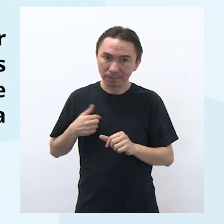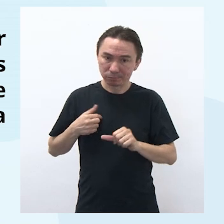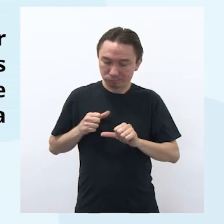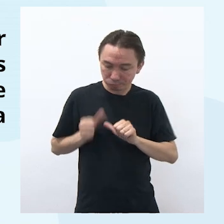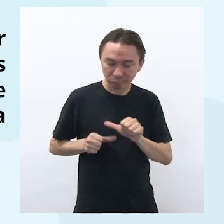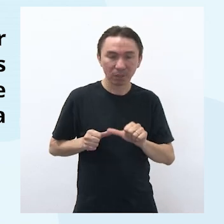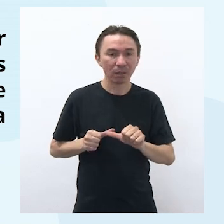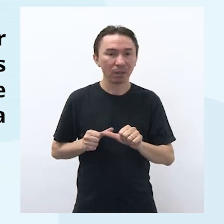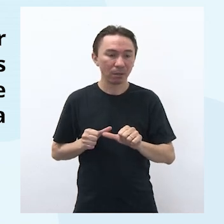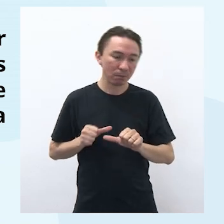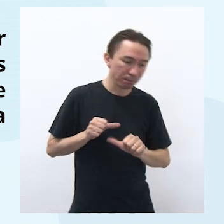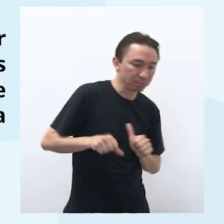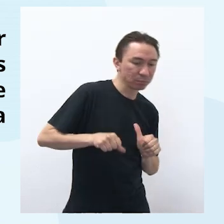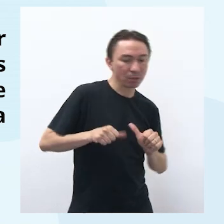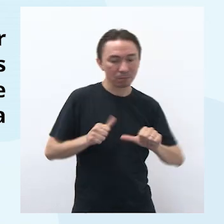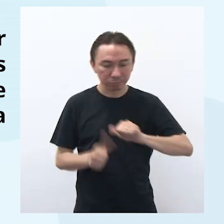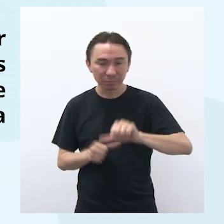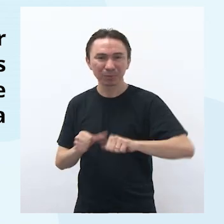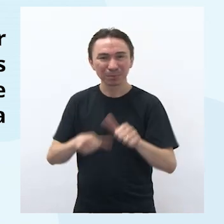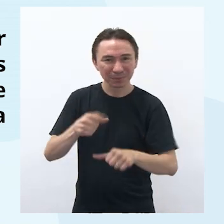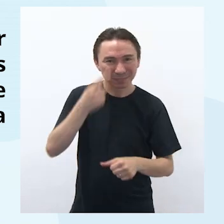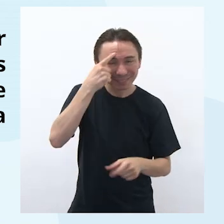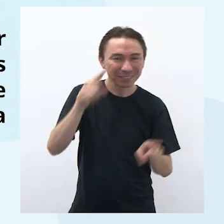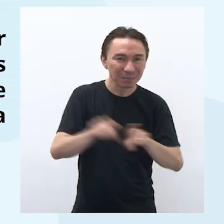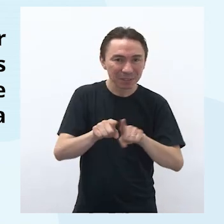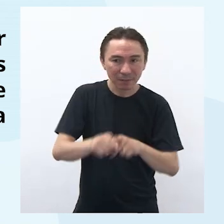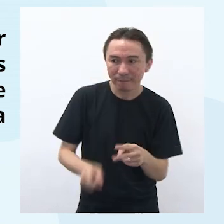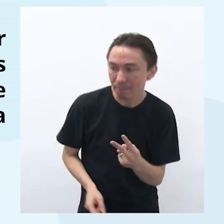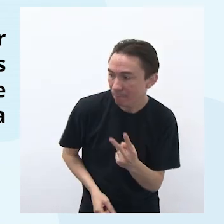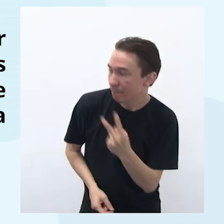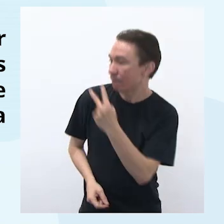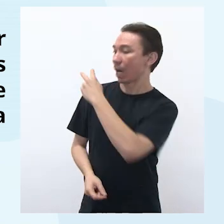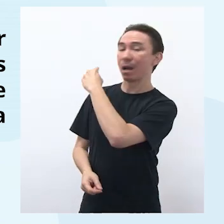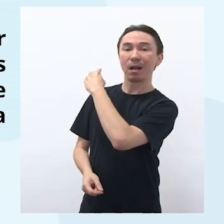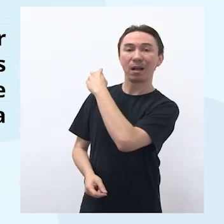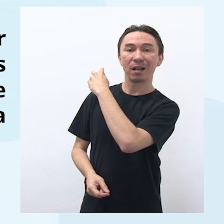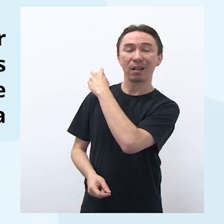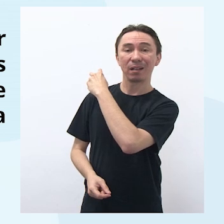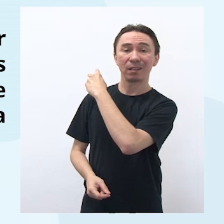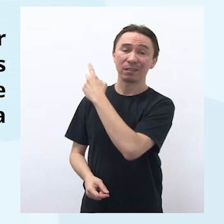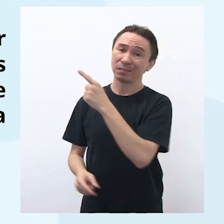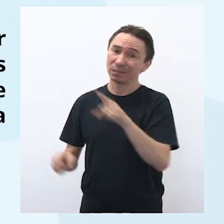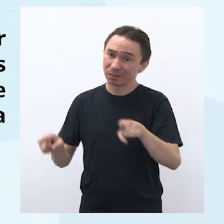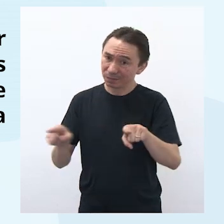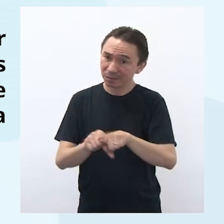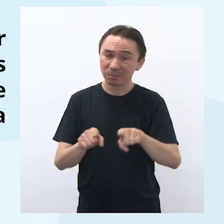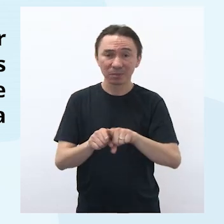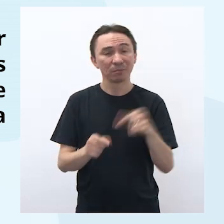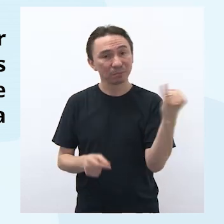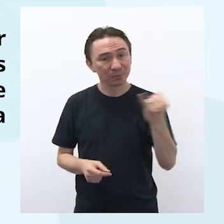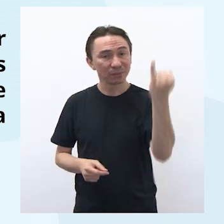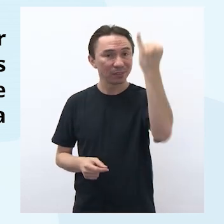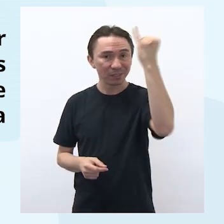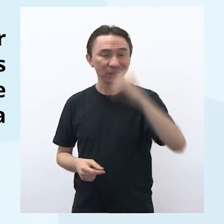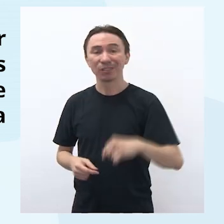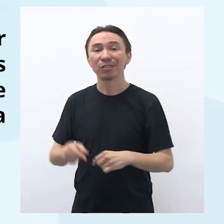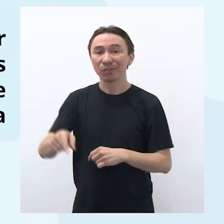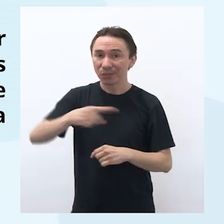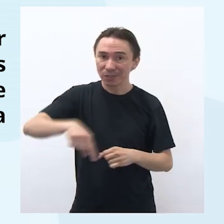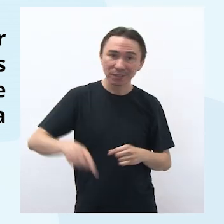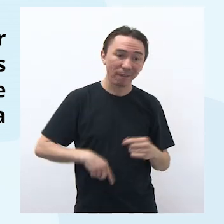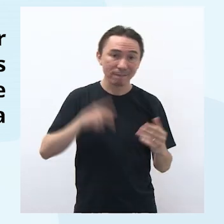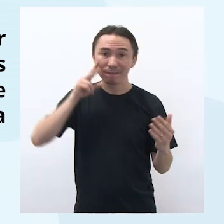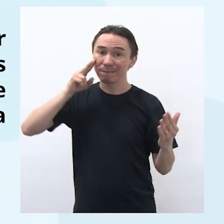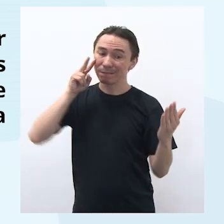de olhar para trás, não tem nada melhor do que a gente olhar para os nossos registros. Então, o que conta